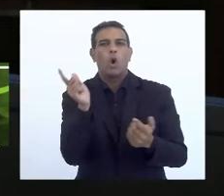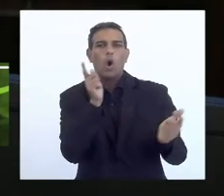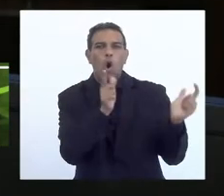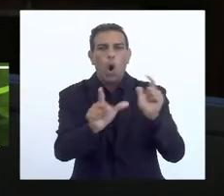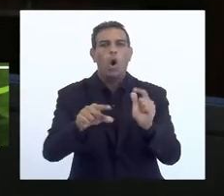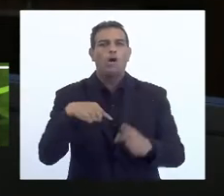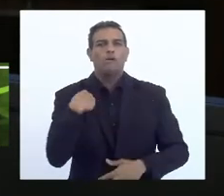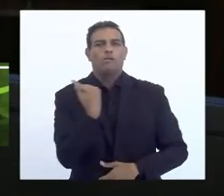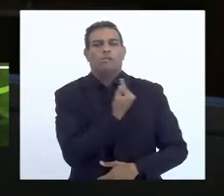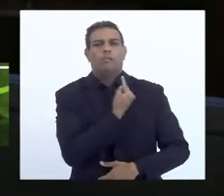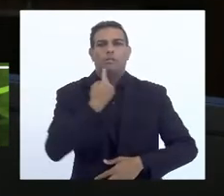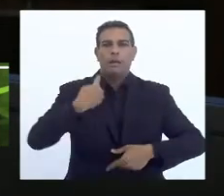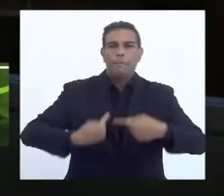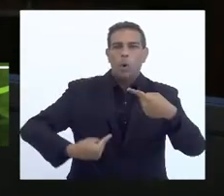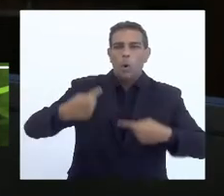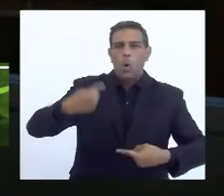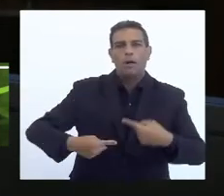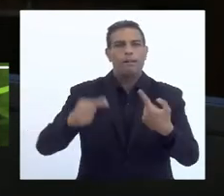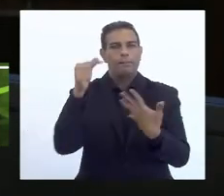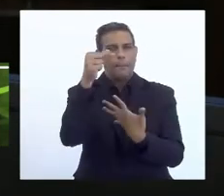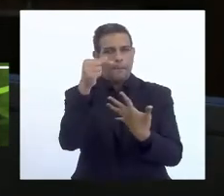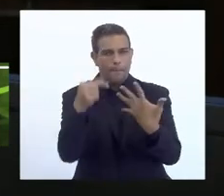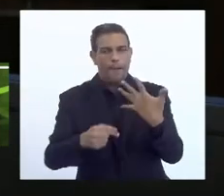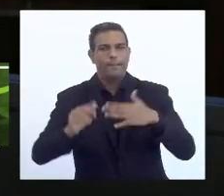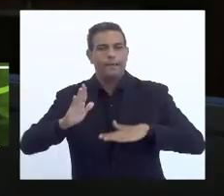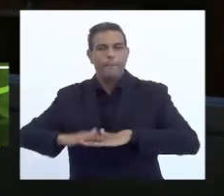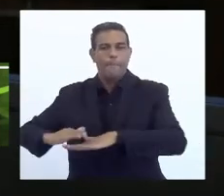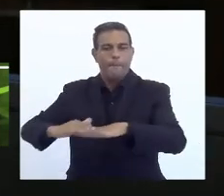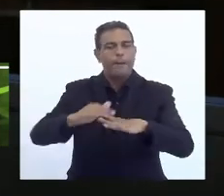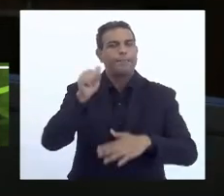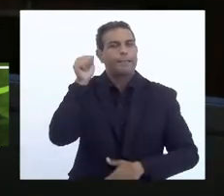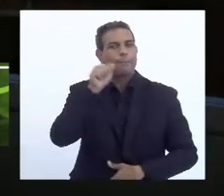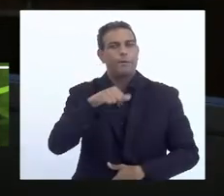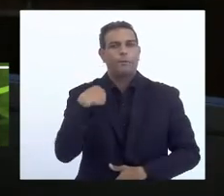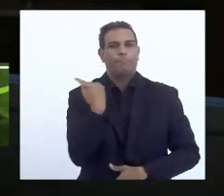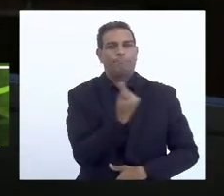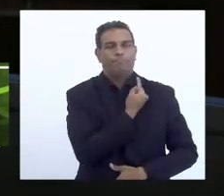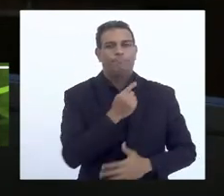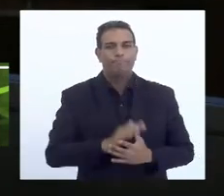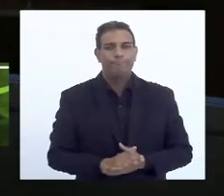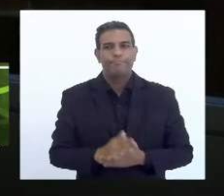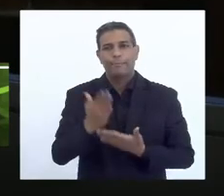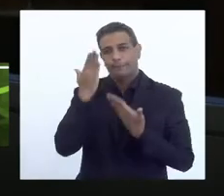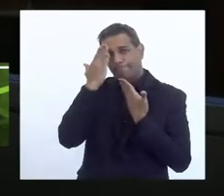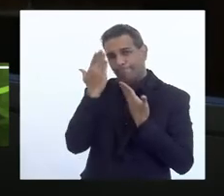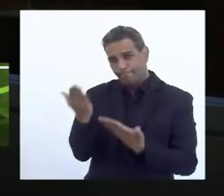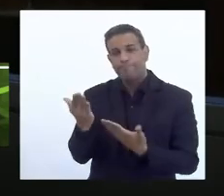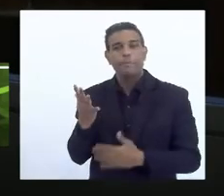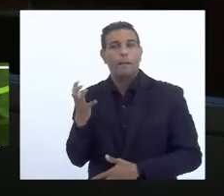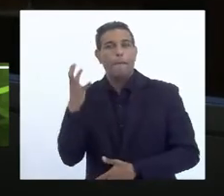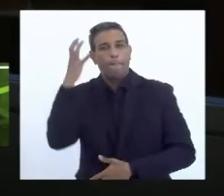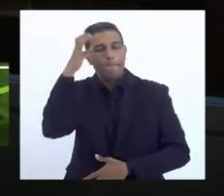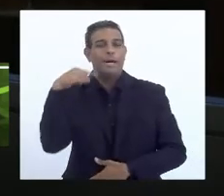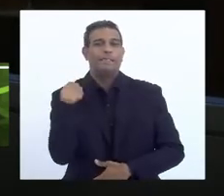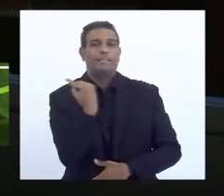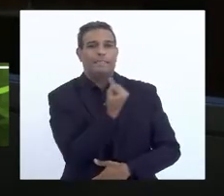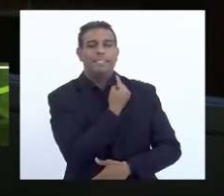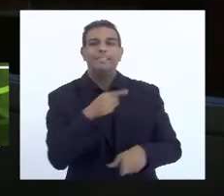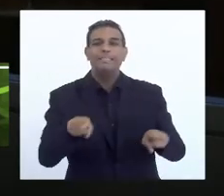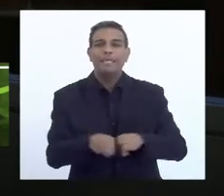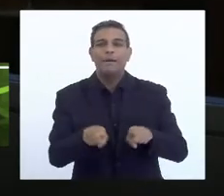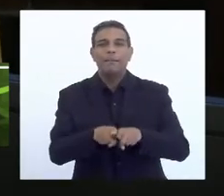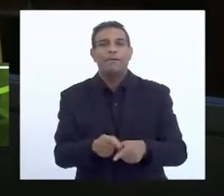sermos enquanto sujeitas políticas que somos. Então, aqui, em nome de Marielle, também queria